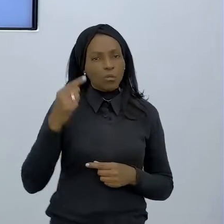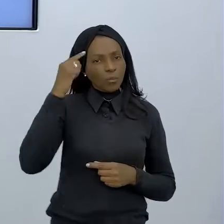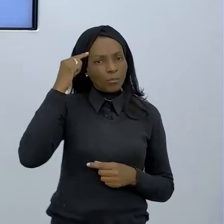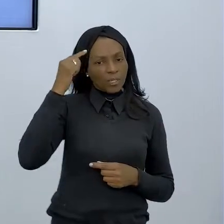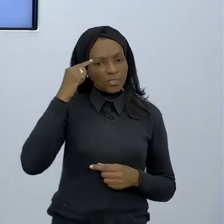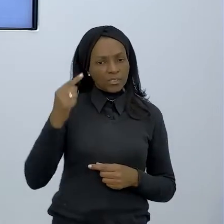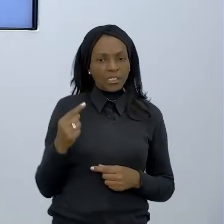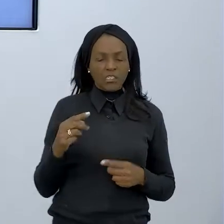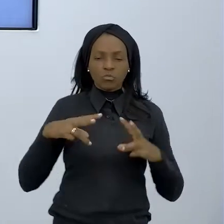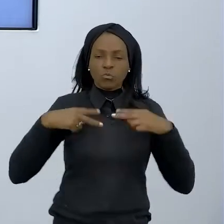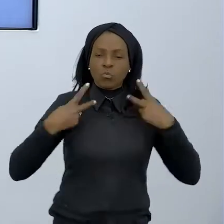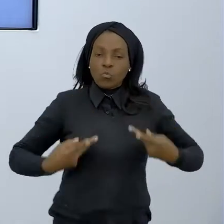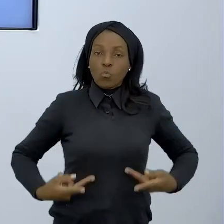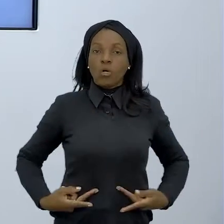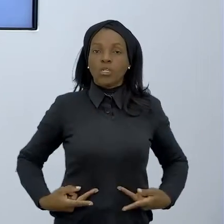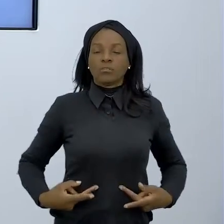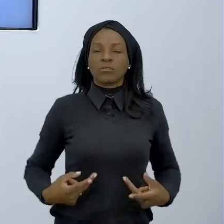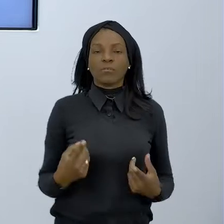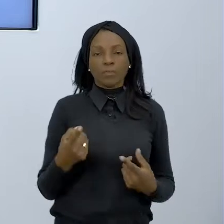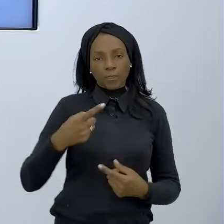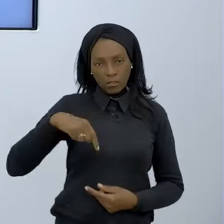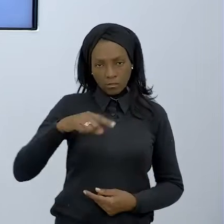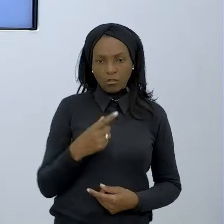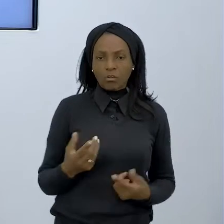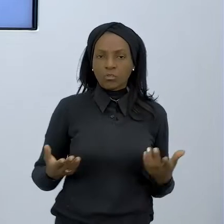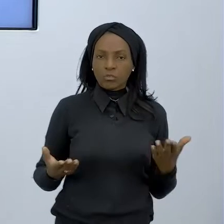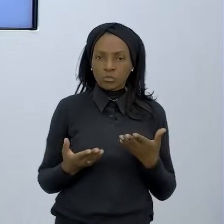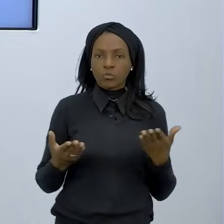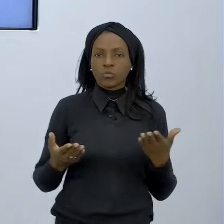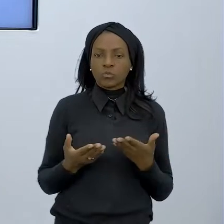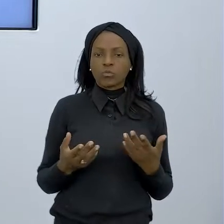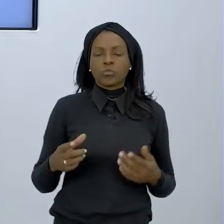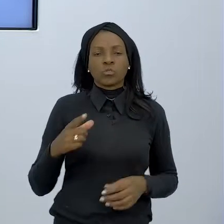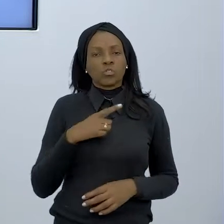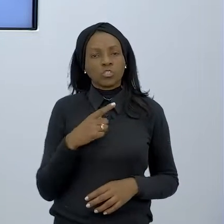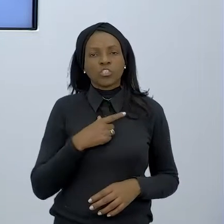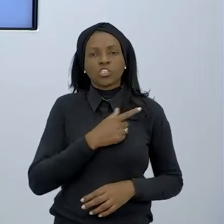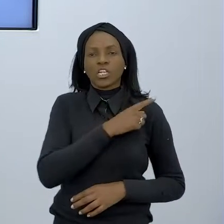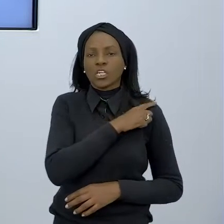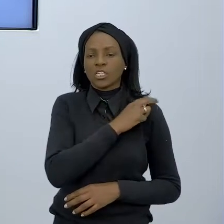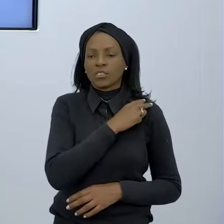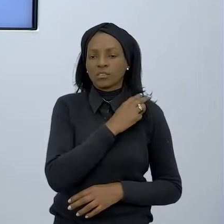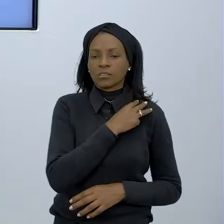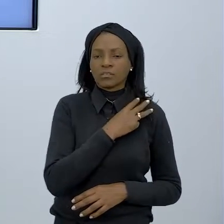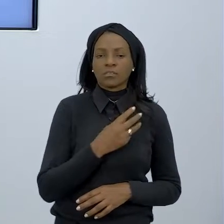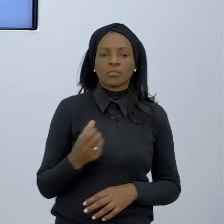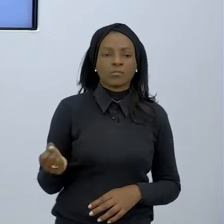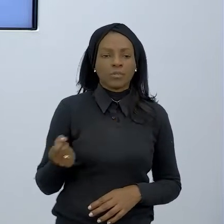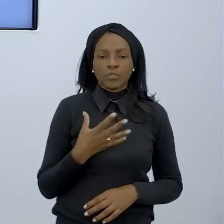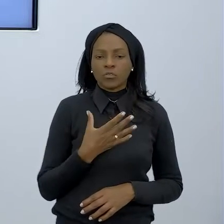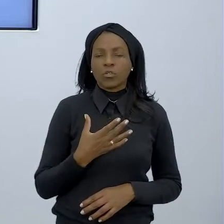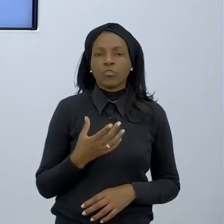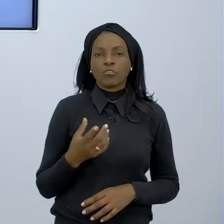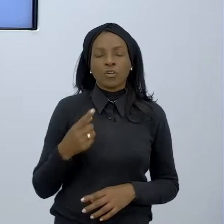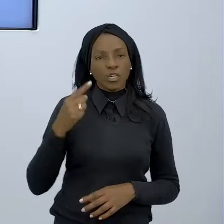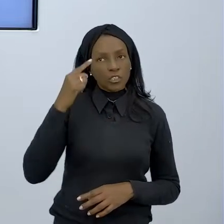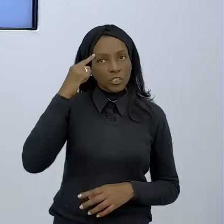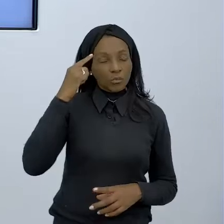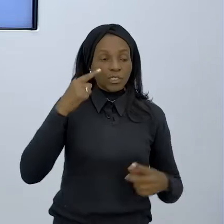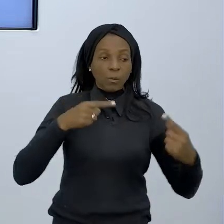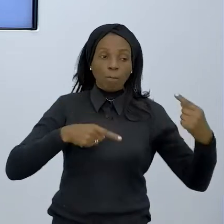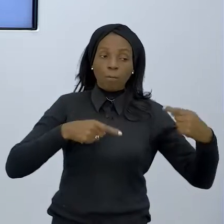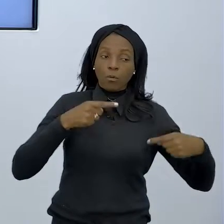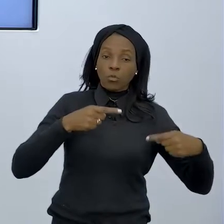perspectiva humanista que nós estamos aqui levando no novo ensino médio, a gente associa a política